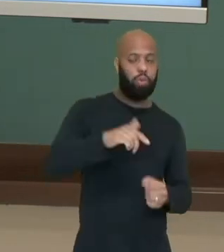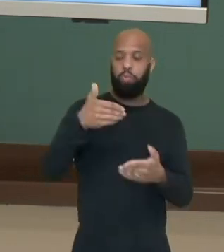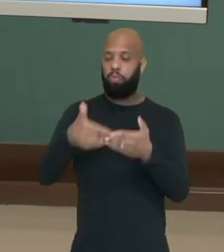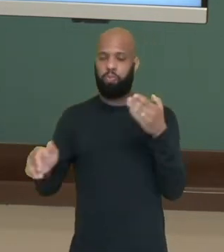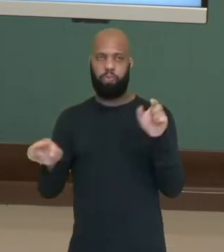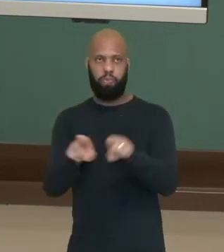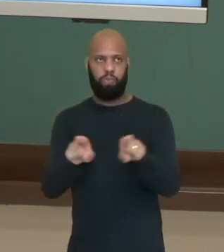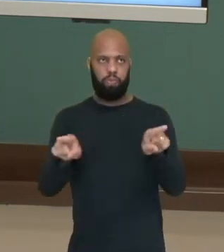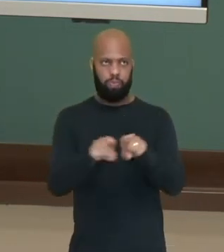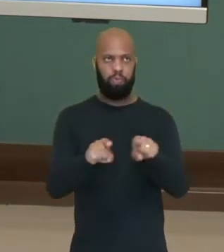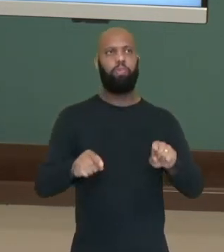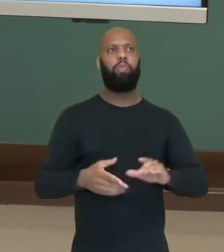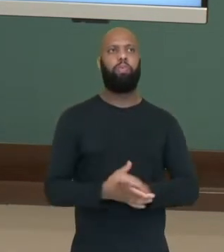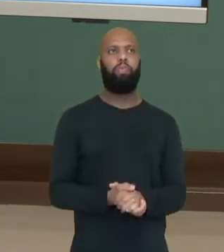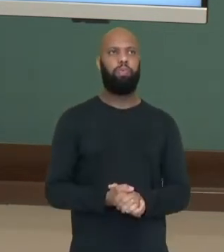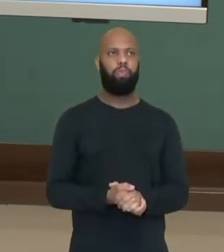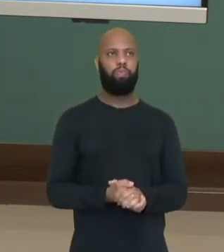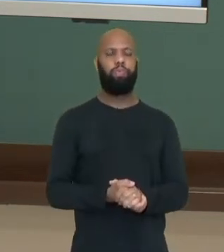semi-reações.